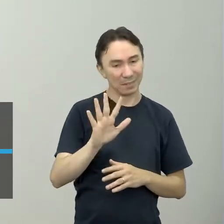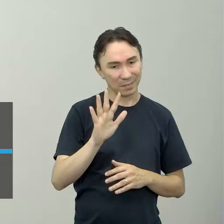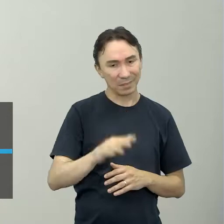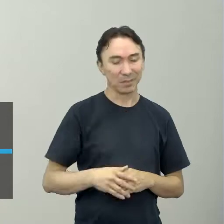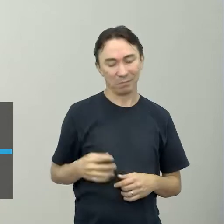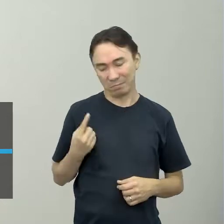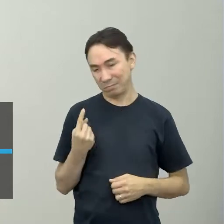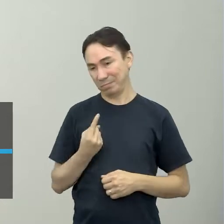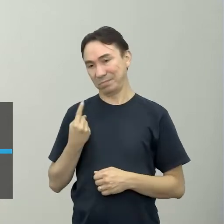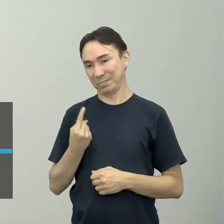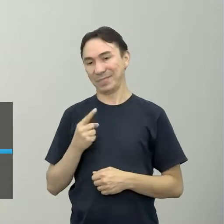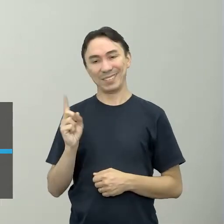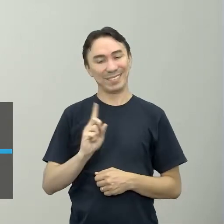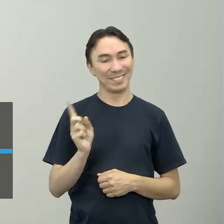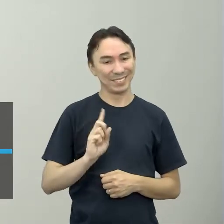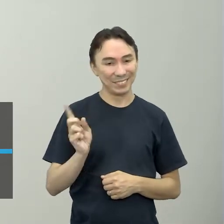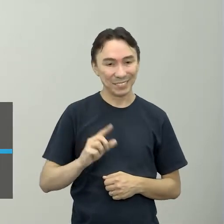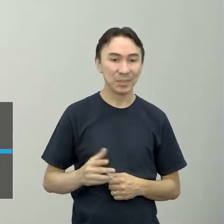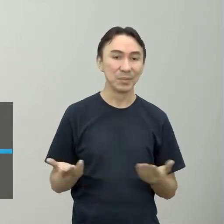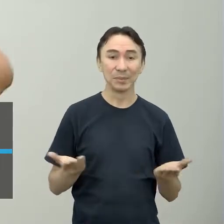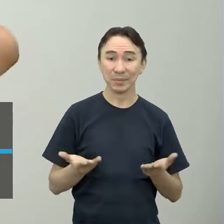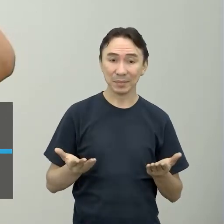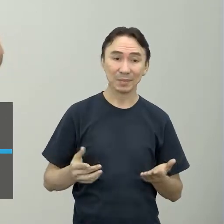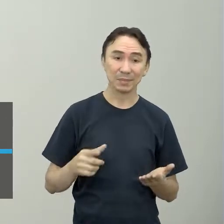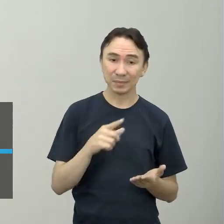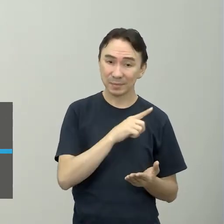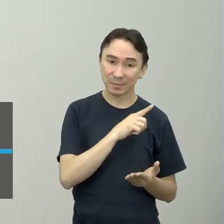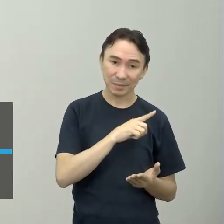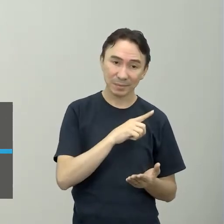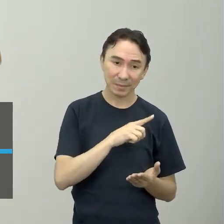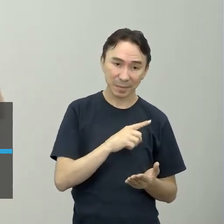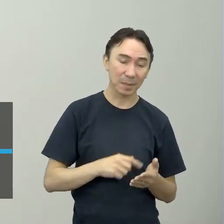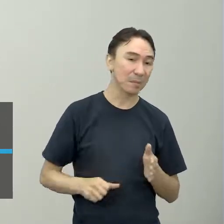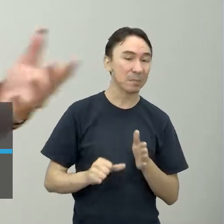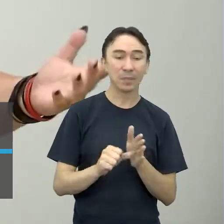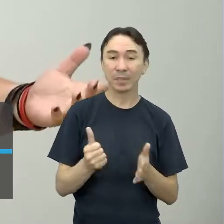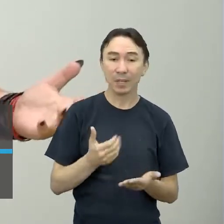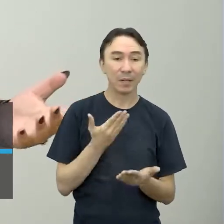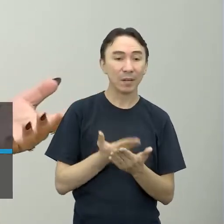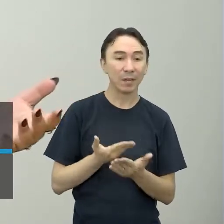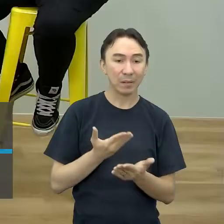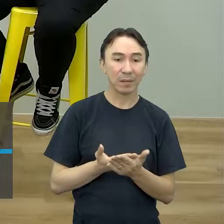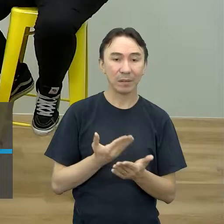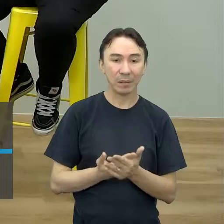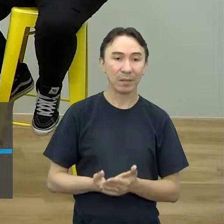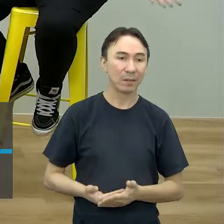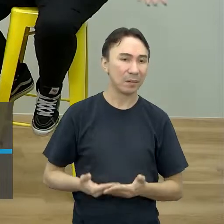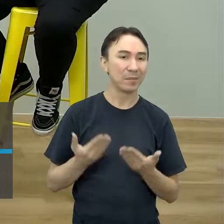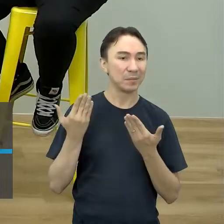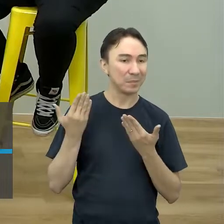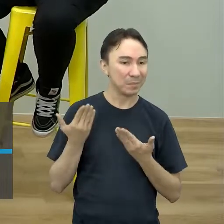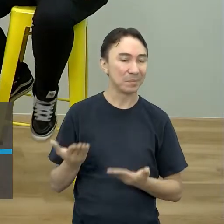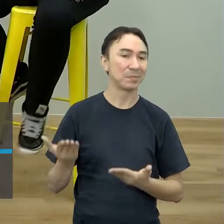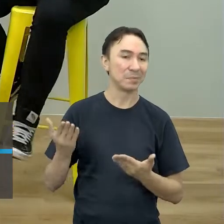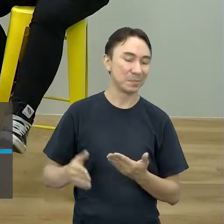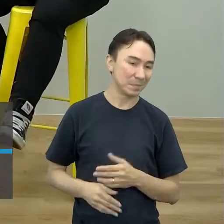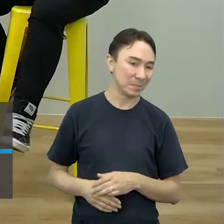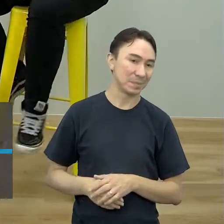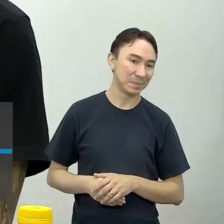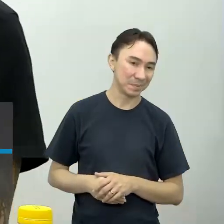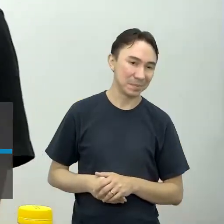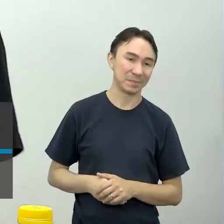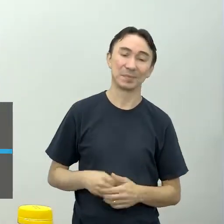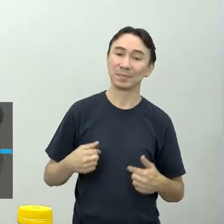estou sozinha. Então hoje, quem vai trabalhar nessa nossa primeira aula de aprofundamento é o professor Gabriel, maravilhoso. Muito obrigada por estar aqui.